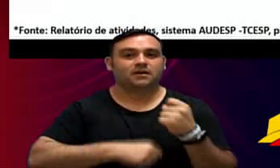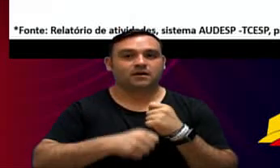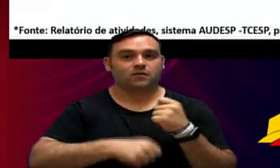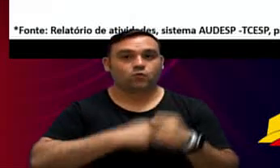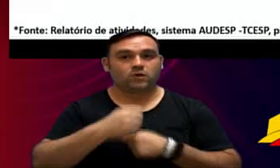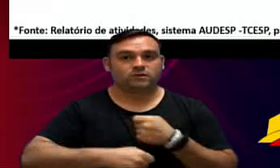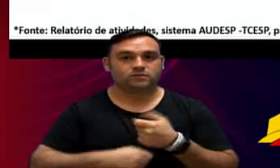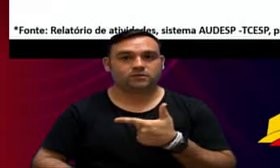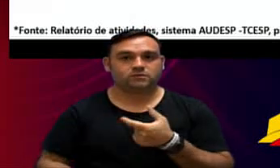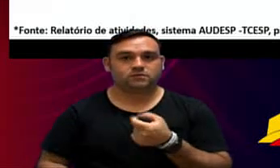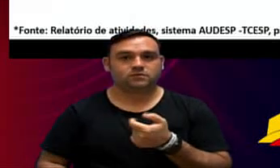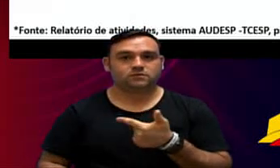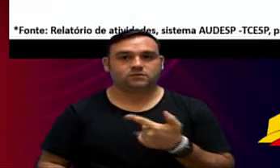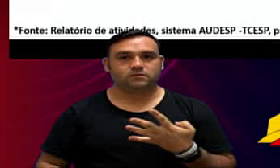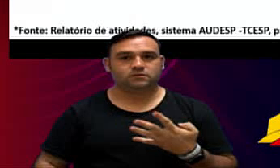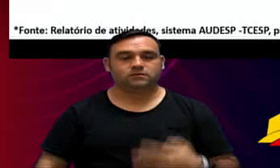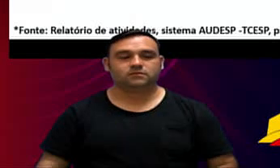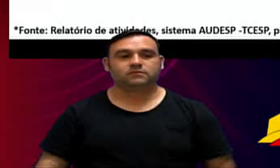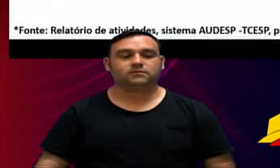2024.